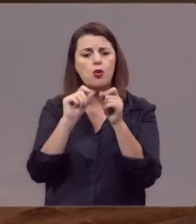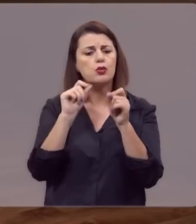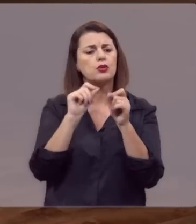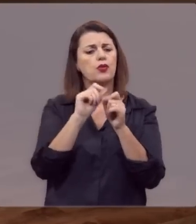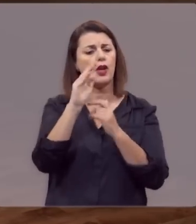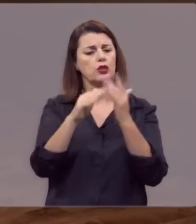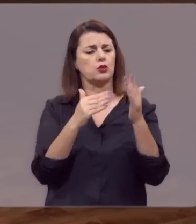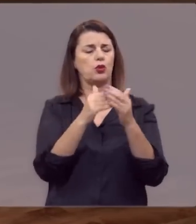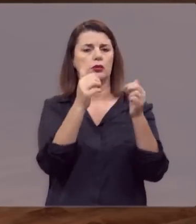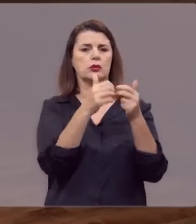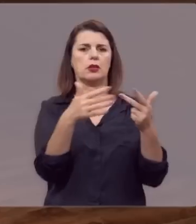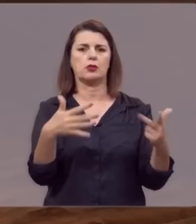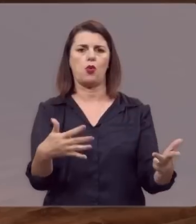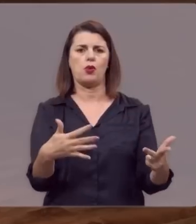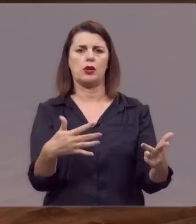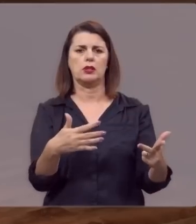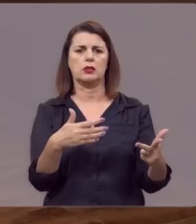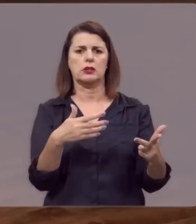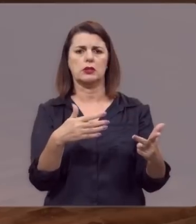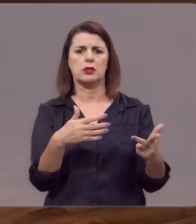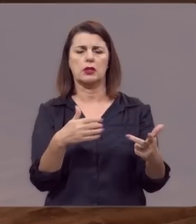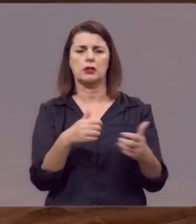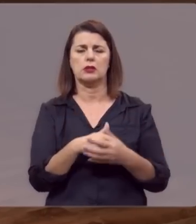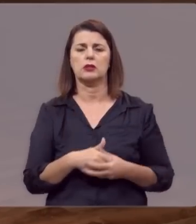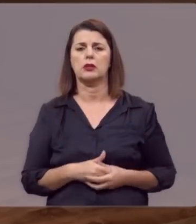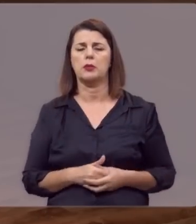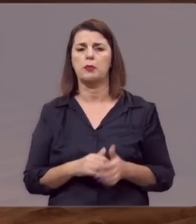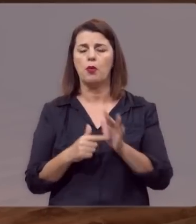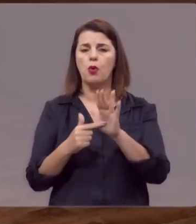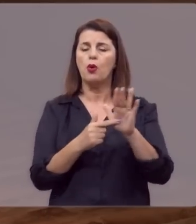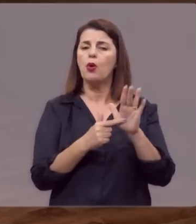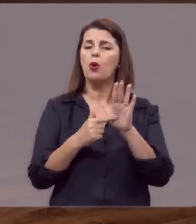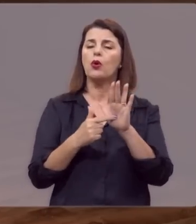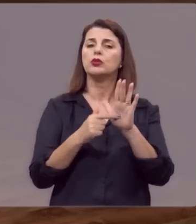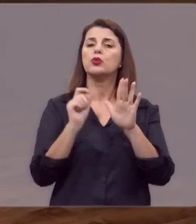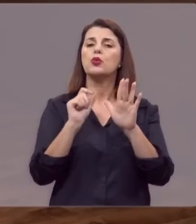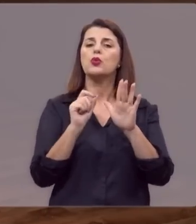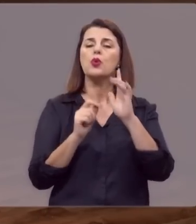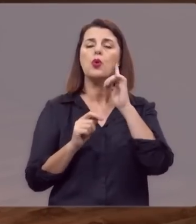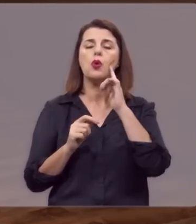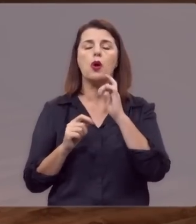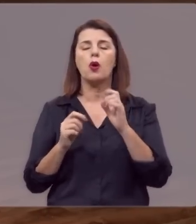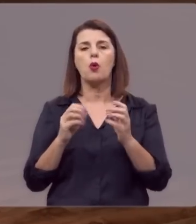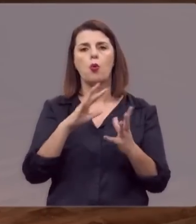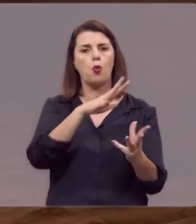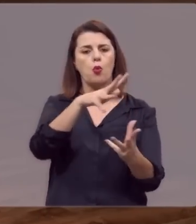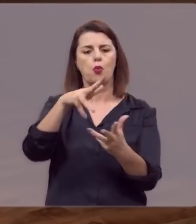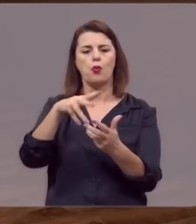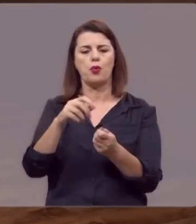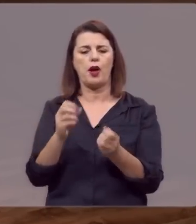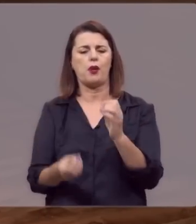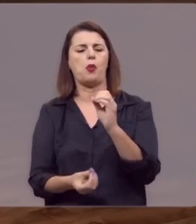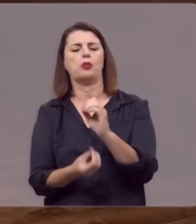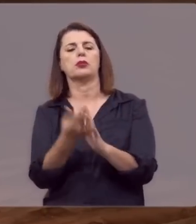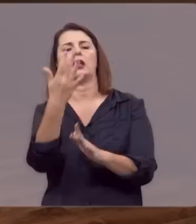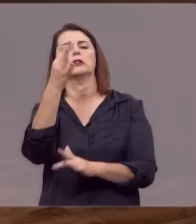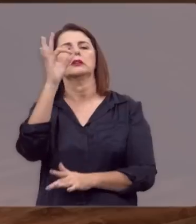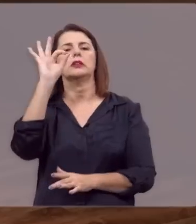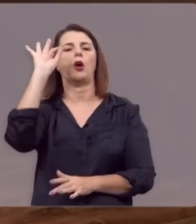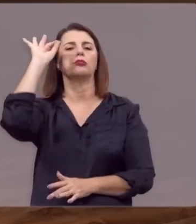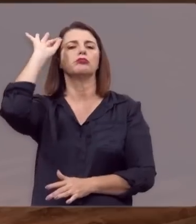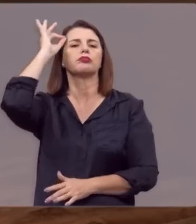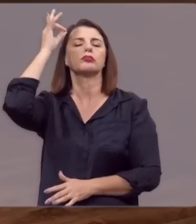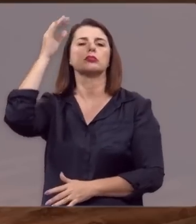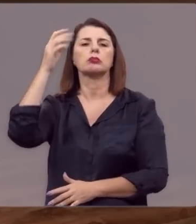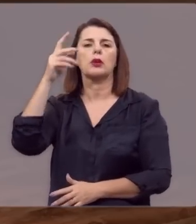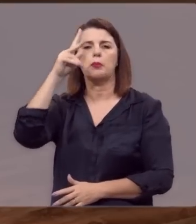nada, tudo criou e chamou à existência as coisas que não existiam. O universo não aconteceu, não veio à existência de